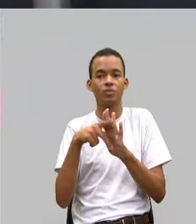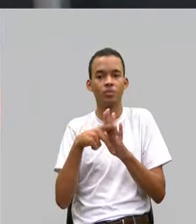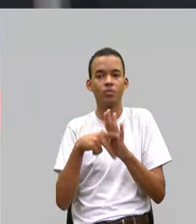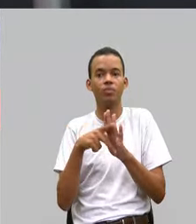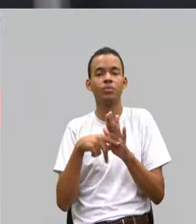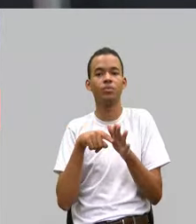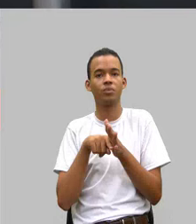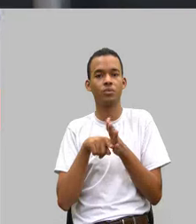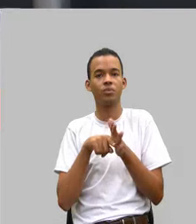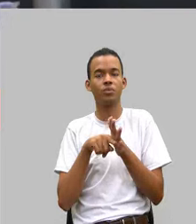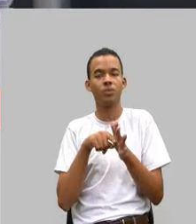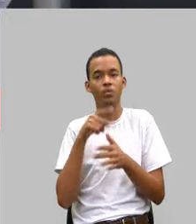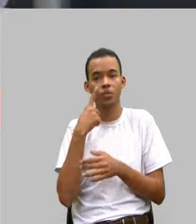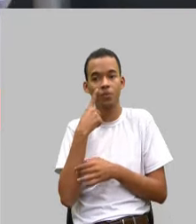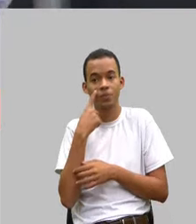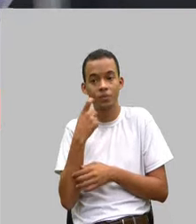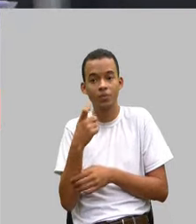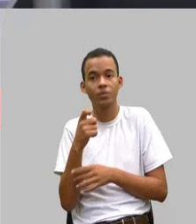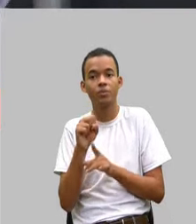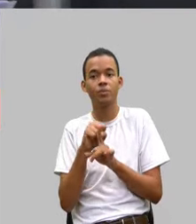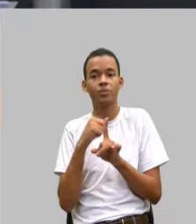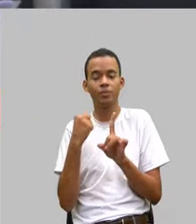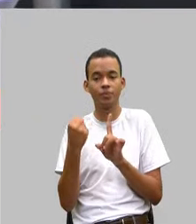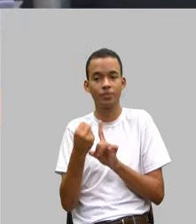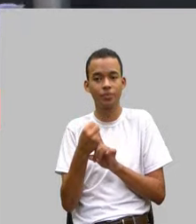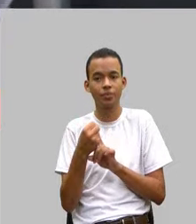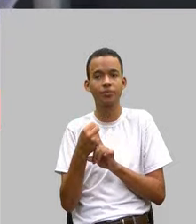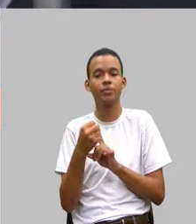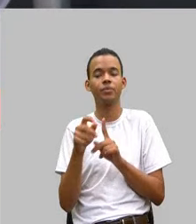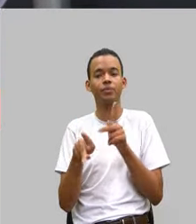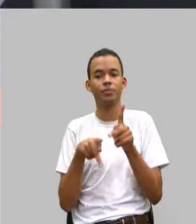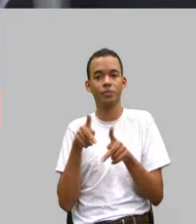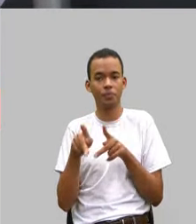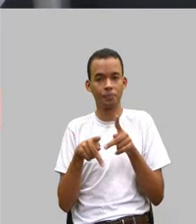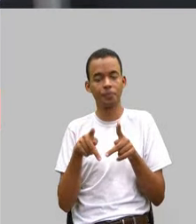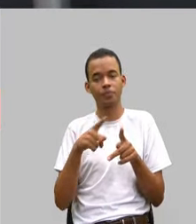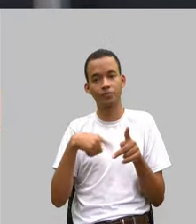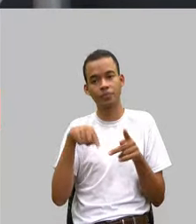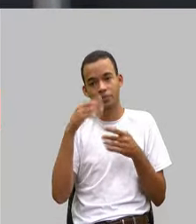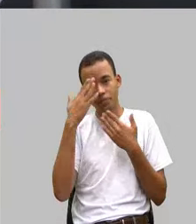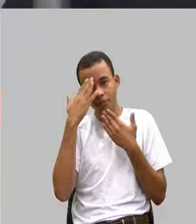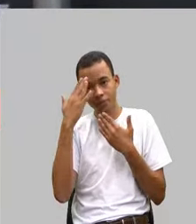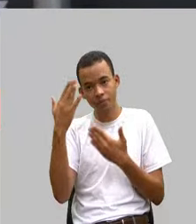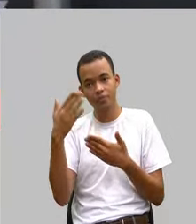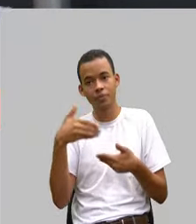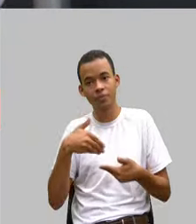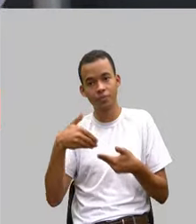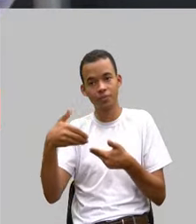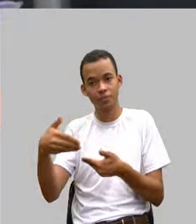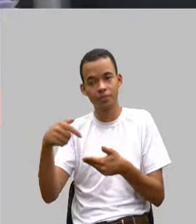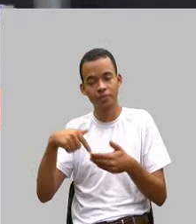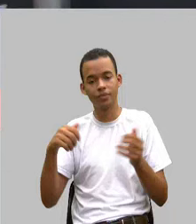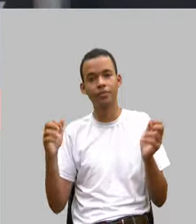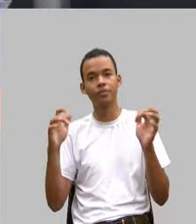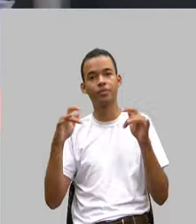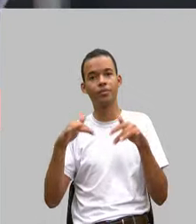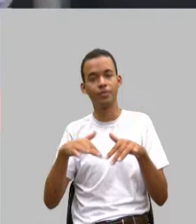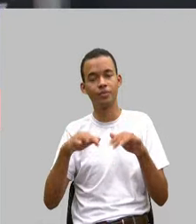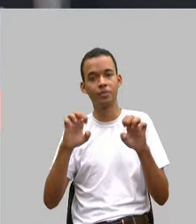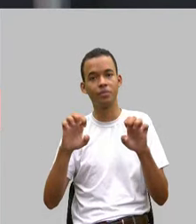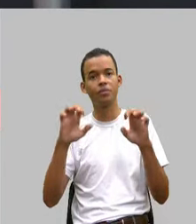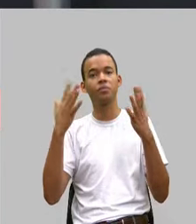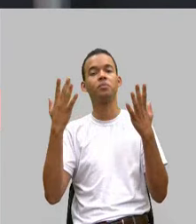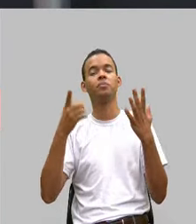população rendemos nossos agradecimentos por esta ocasião neg gritando a grandeza desse momento colocamos nos AD